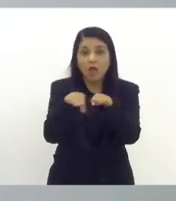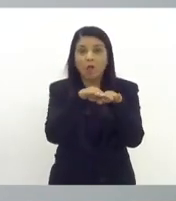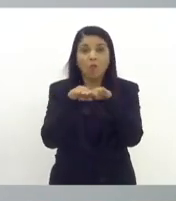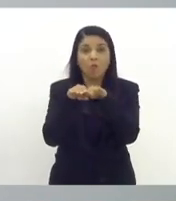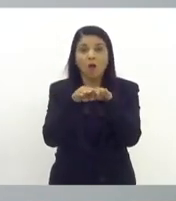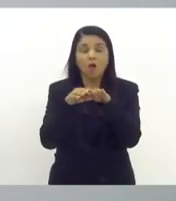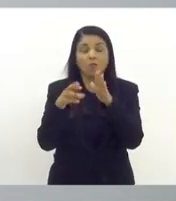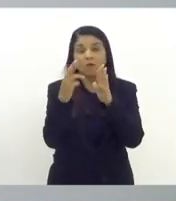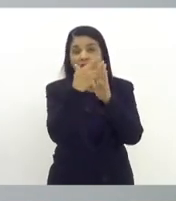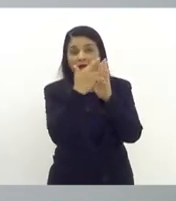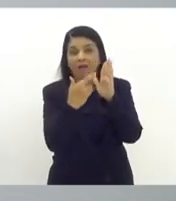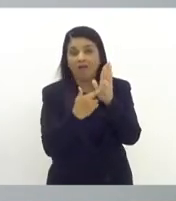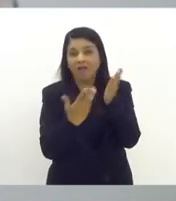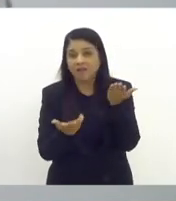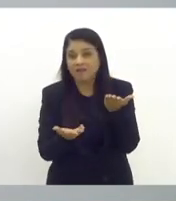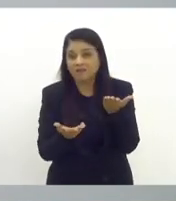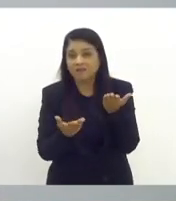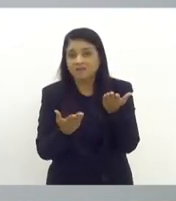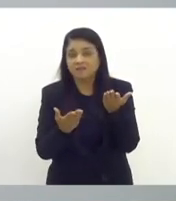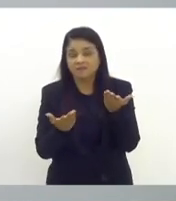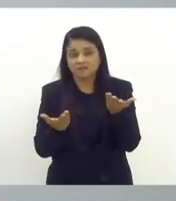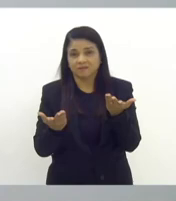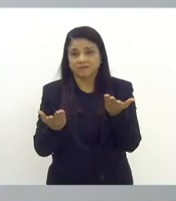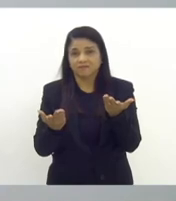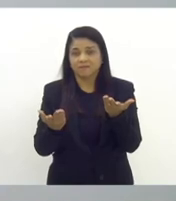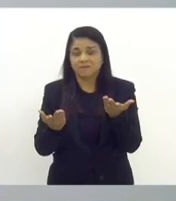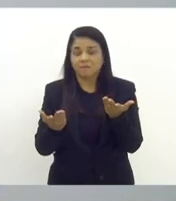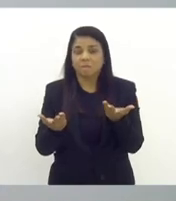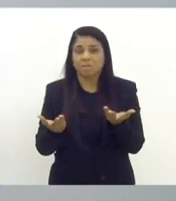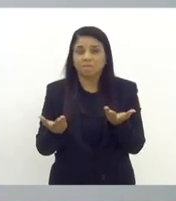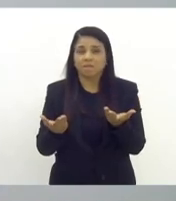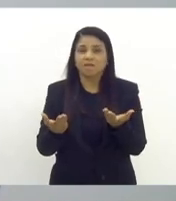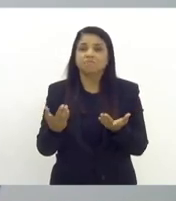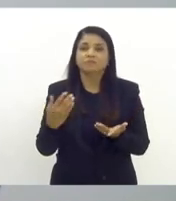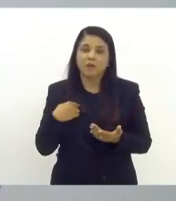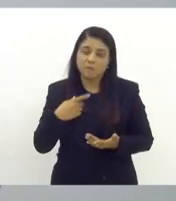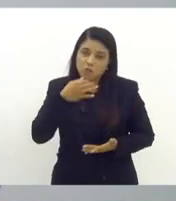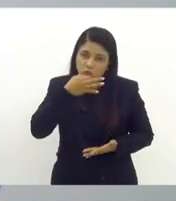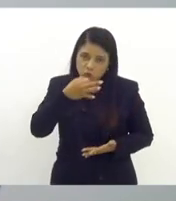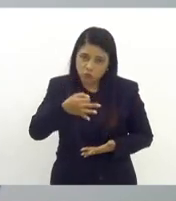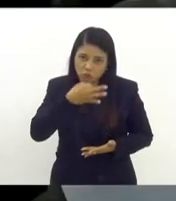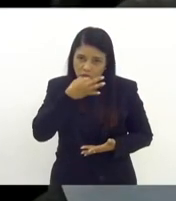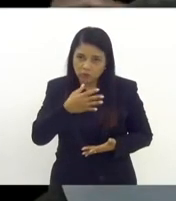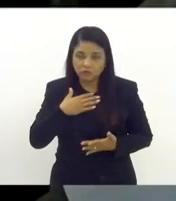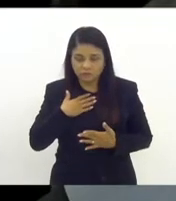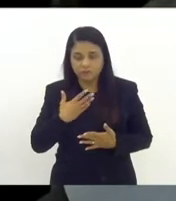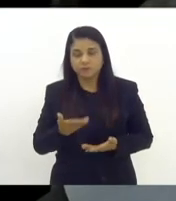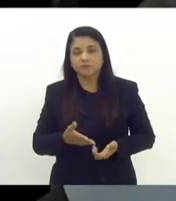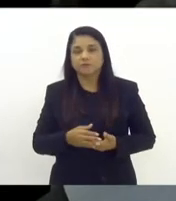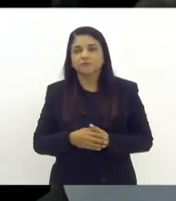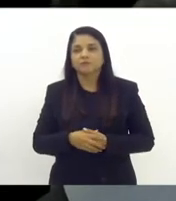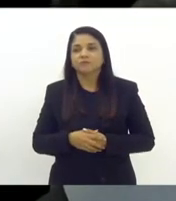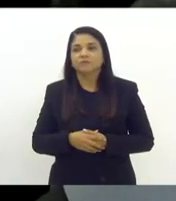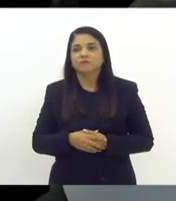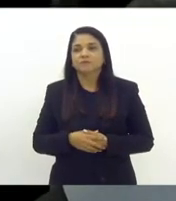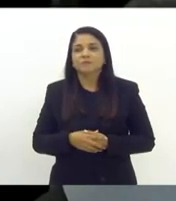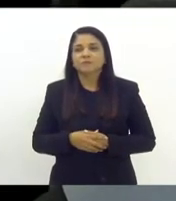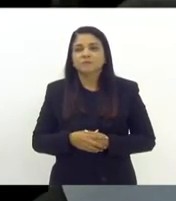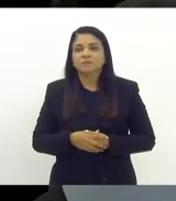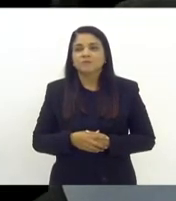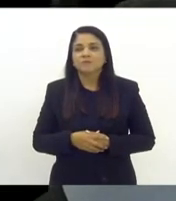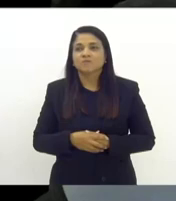ato normativo que iguala todos os eventos na sua manifestação fica aqui e aí o nosso